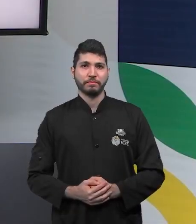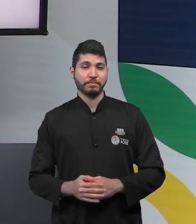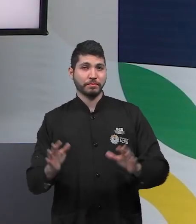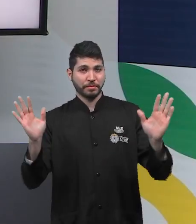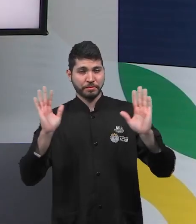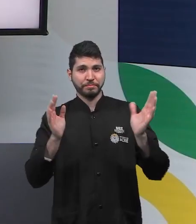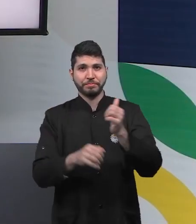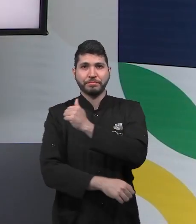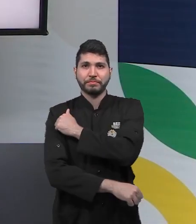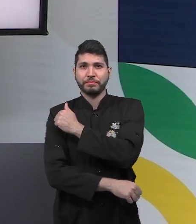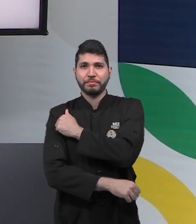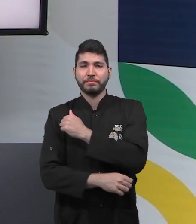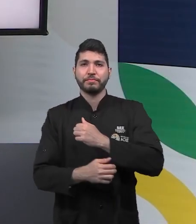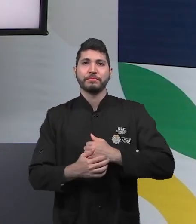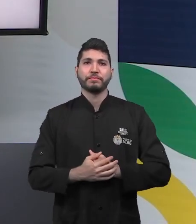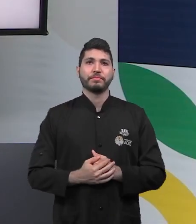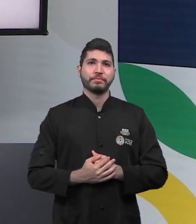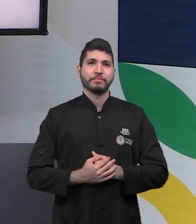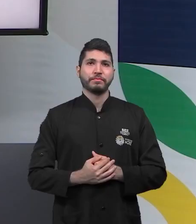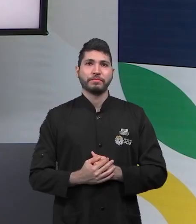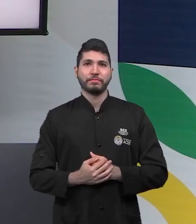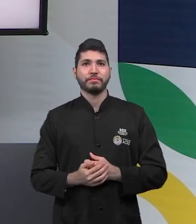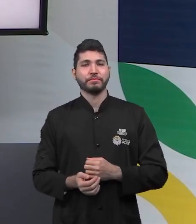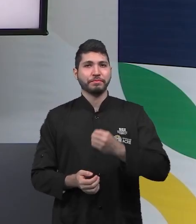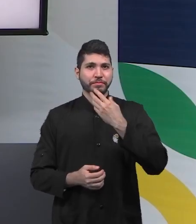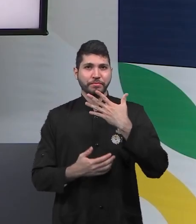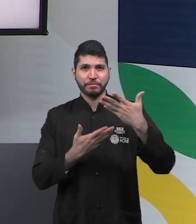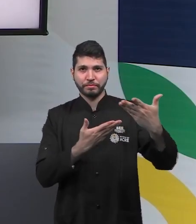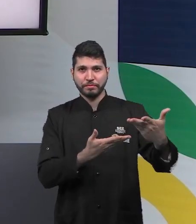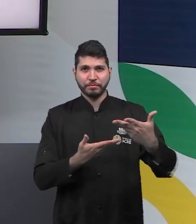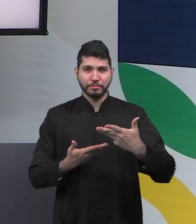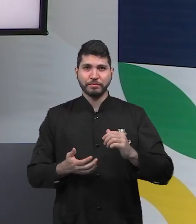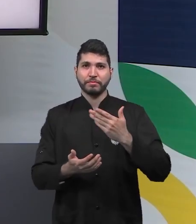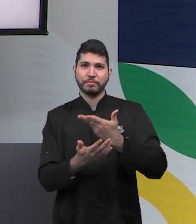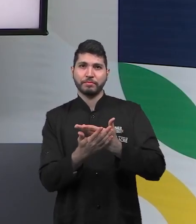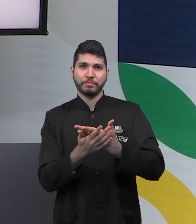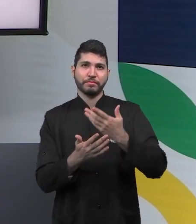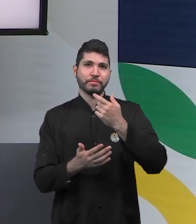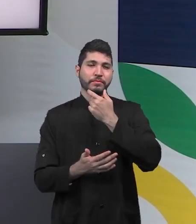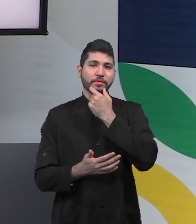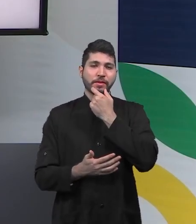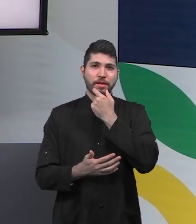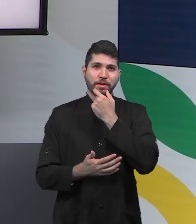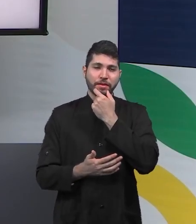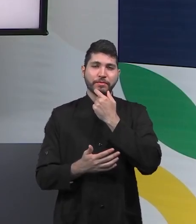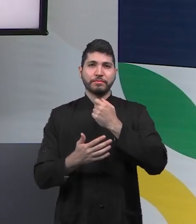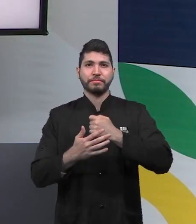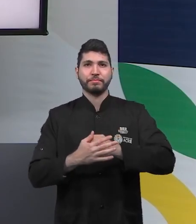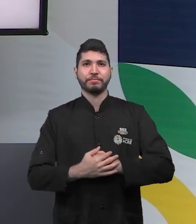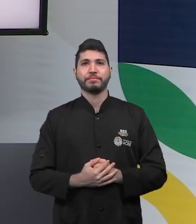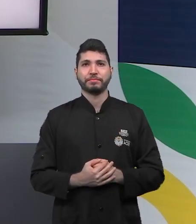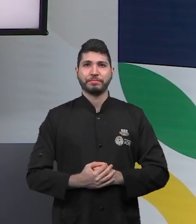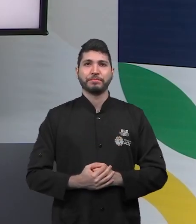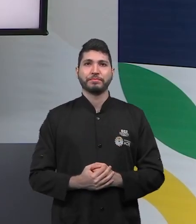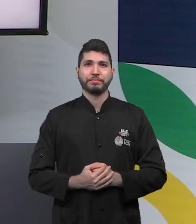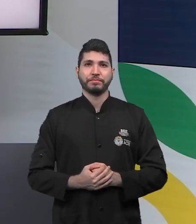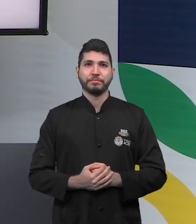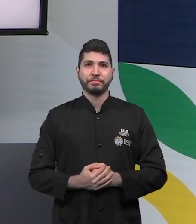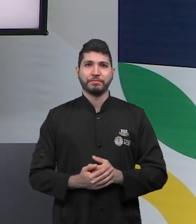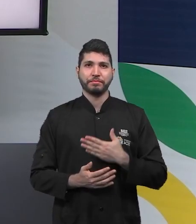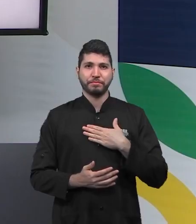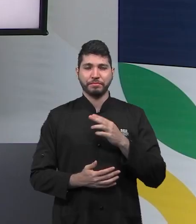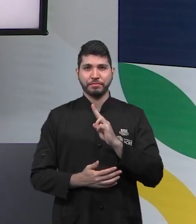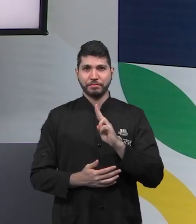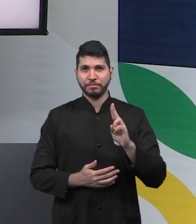Hello students! Olá alunos! Welcome to our English class. Bem-vindos à nossa aula de língua inglesa. My name